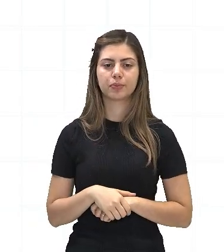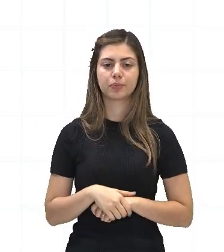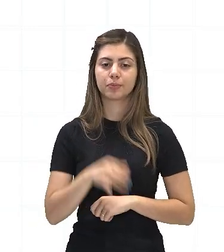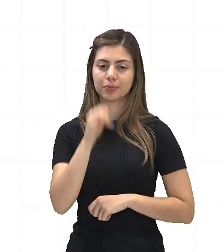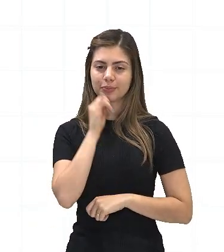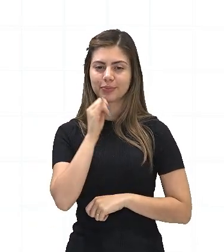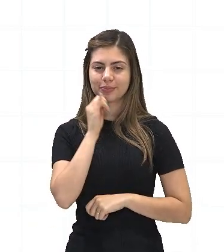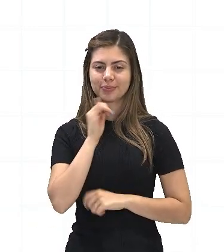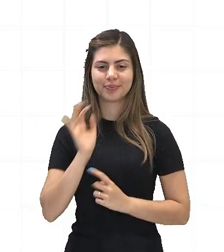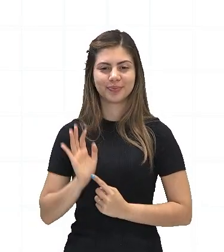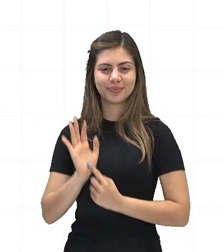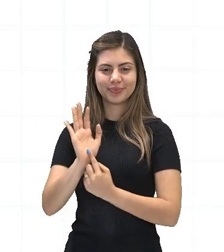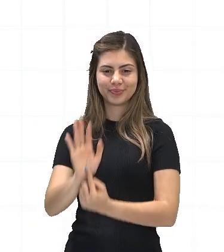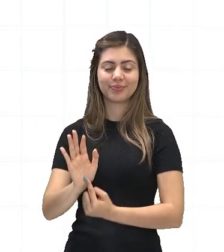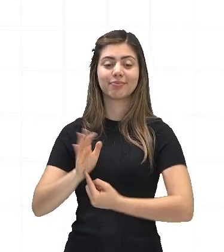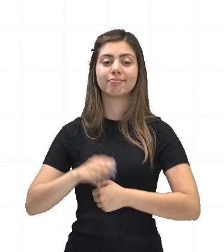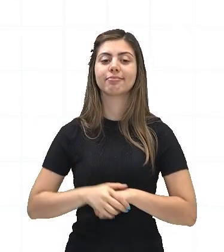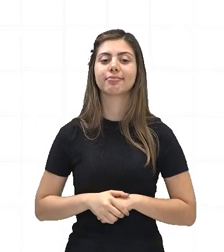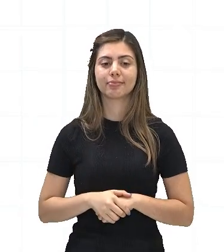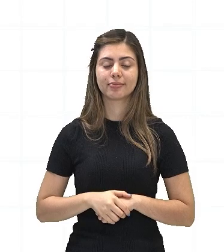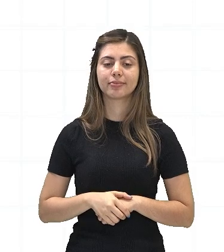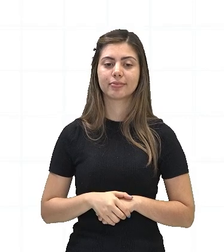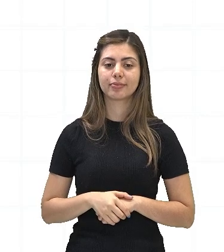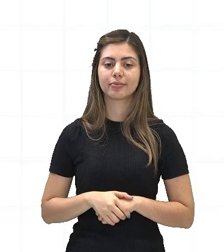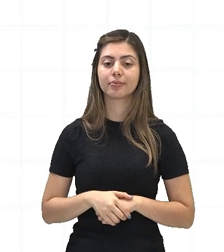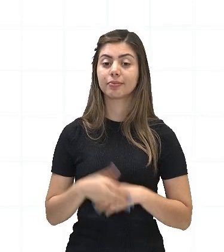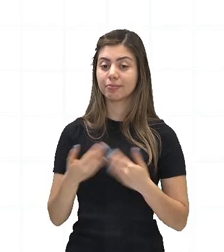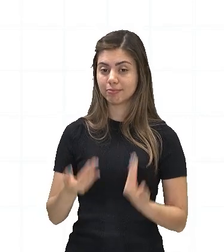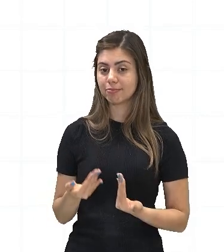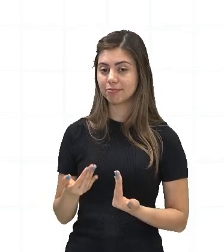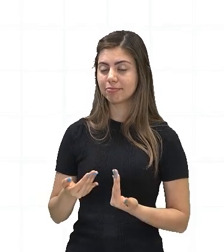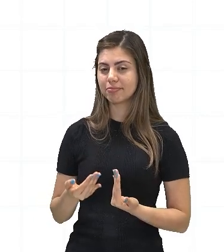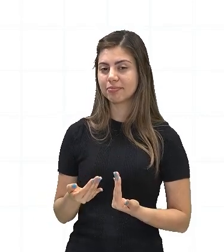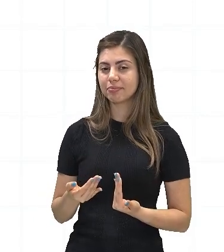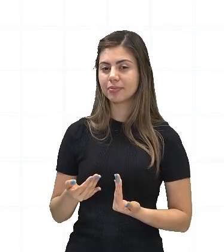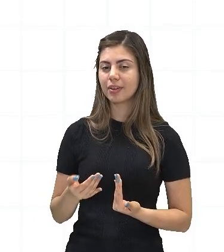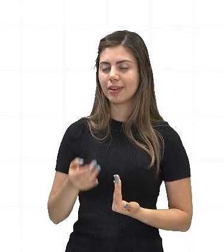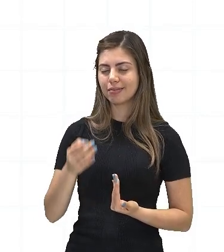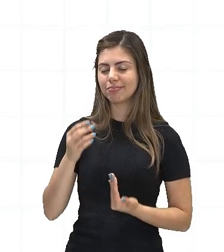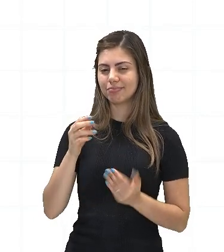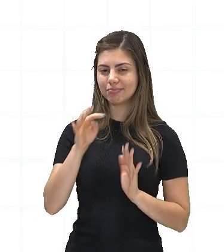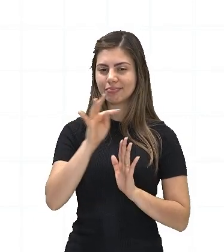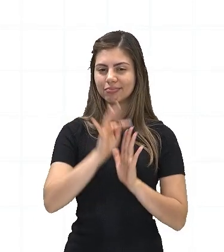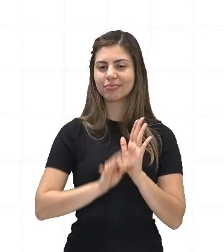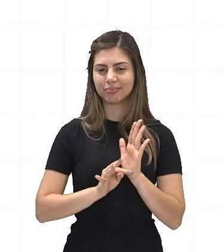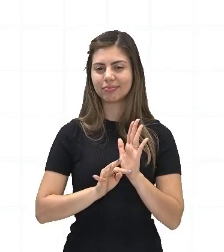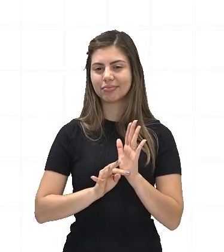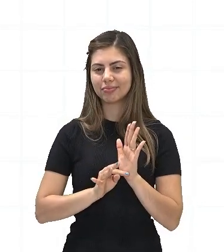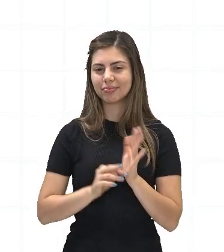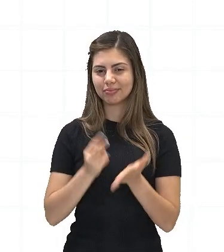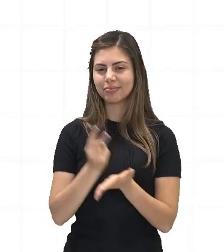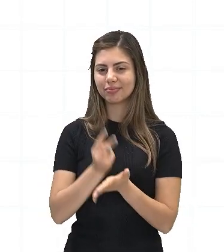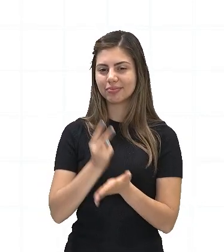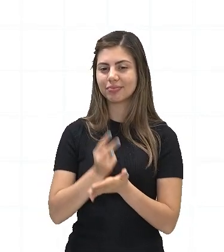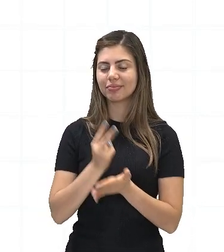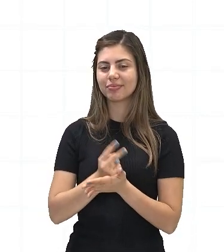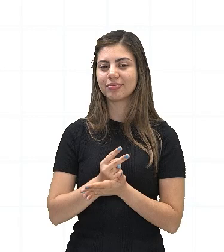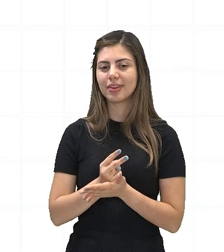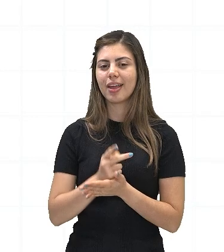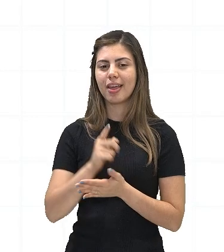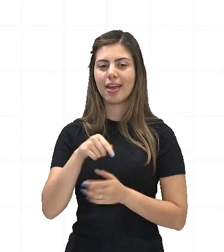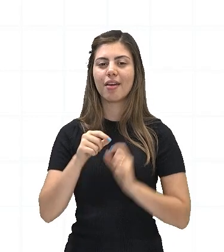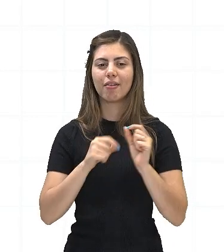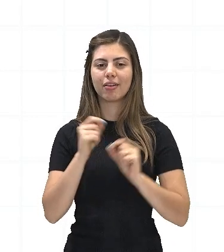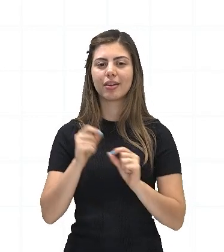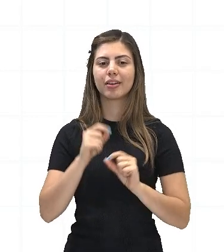exemplo? Vamos lá. Aquele exemplo que estamos vendo desde o início desta aula, não é? A Conferência